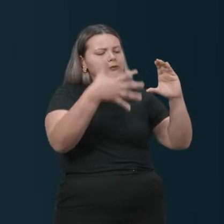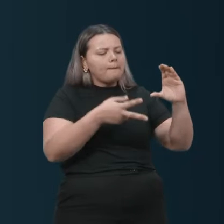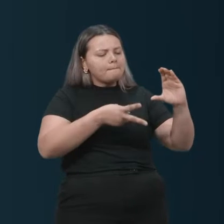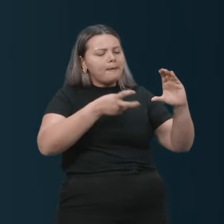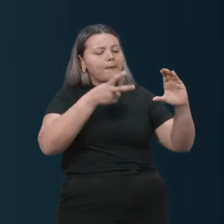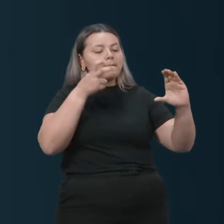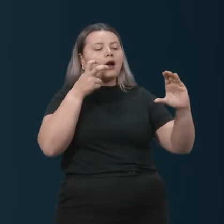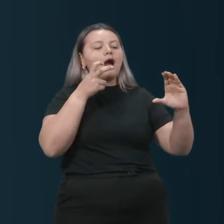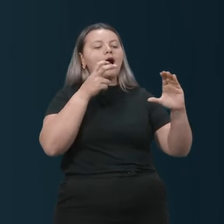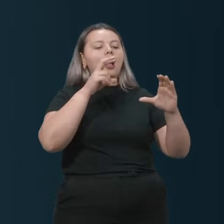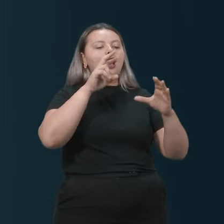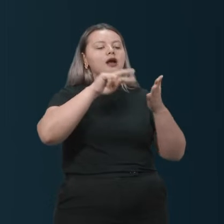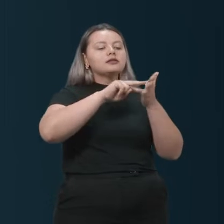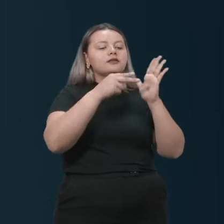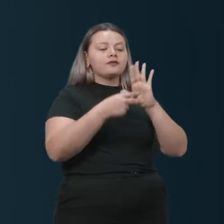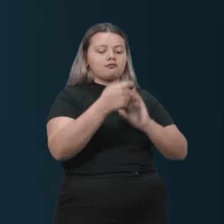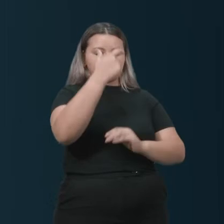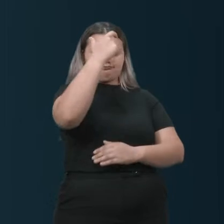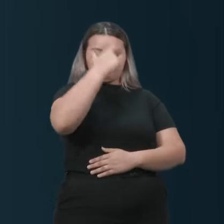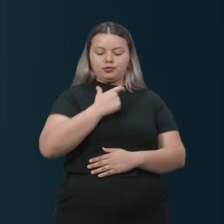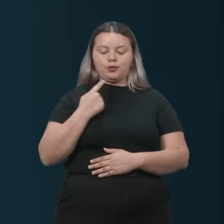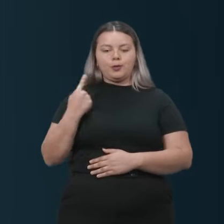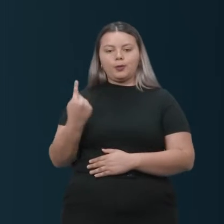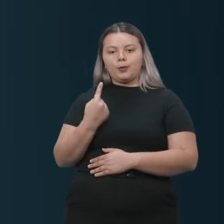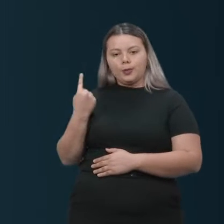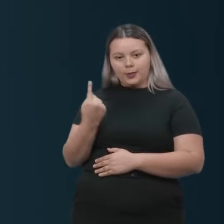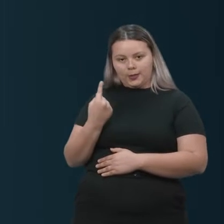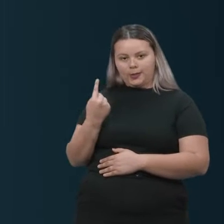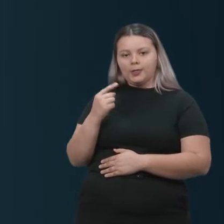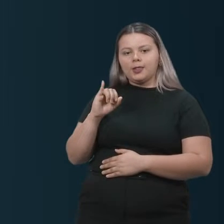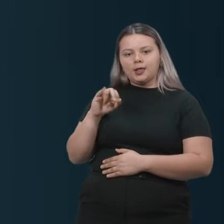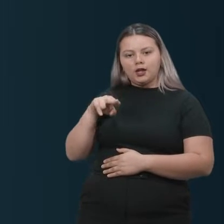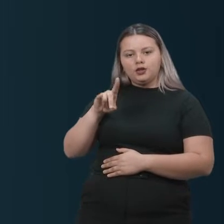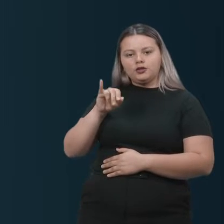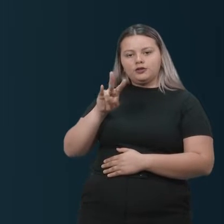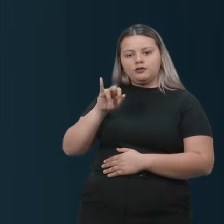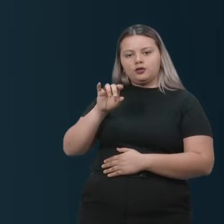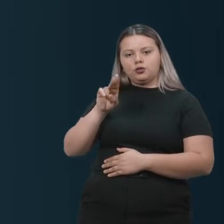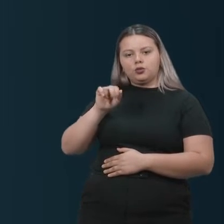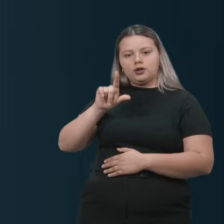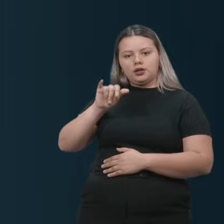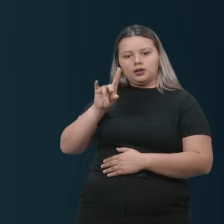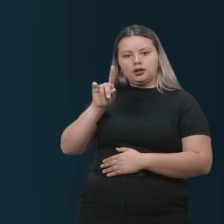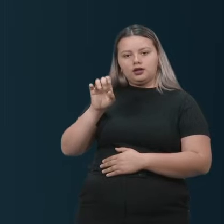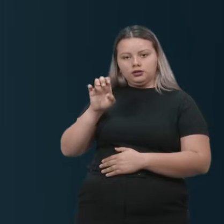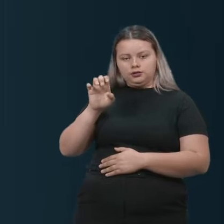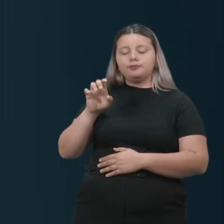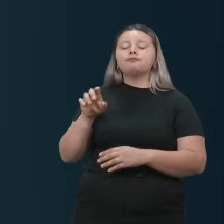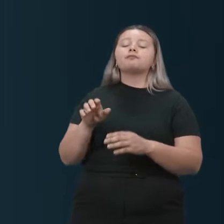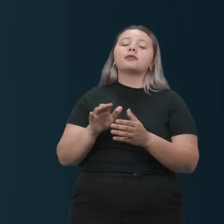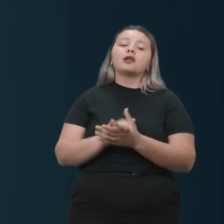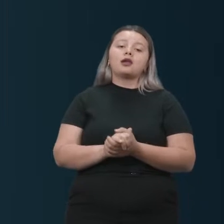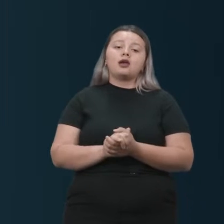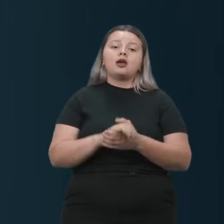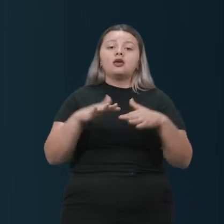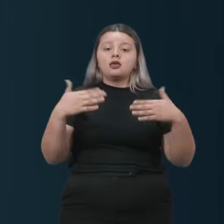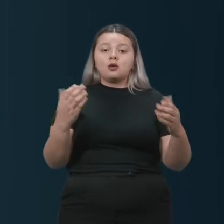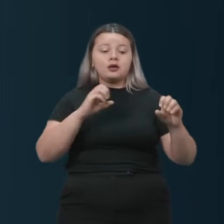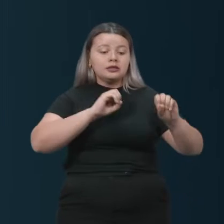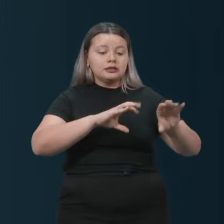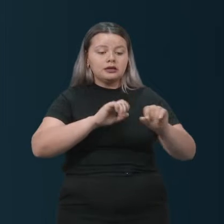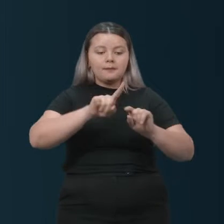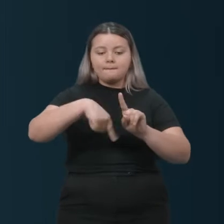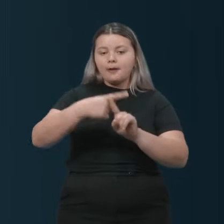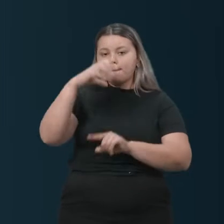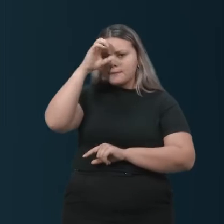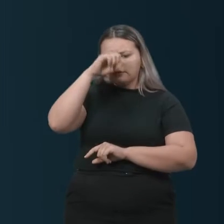e garantem a nossa individualidade. E, obviamente, quando a gente fala de ensino e aprendizado, a gente tem